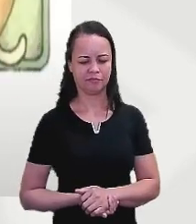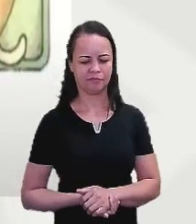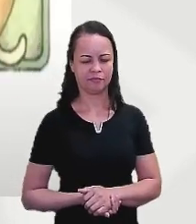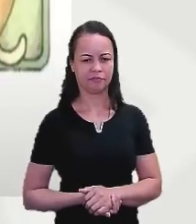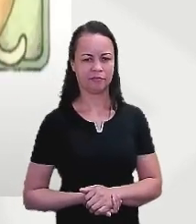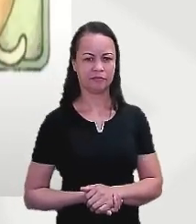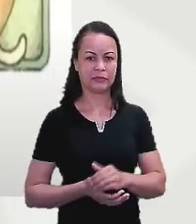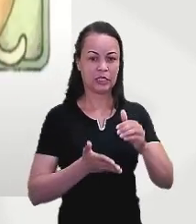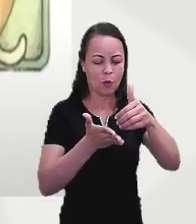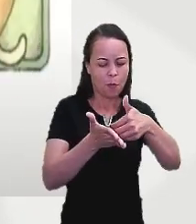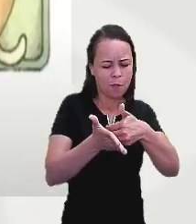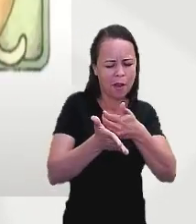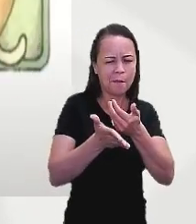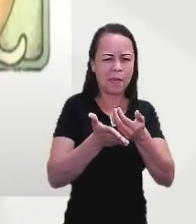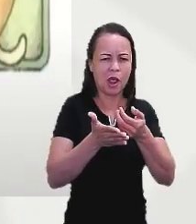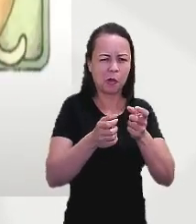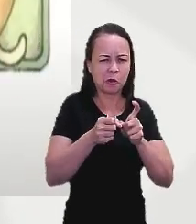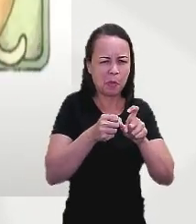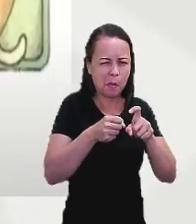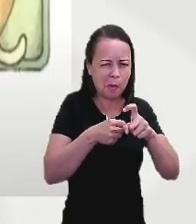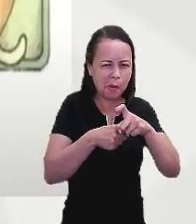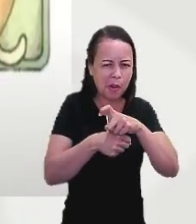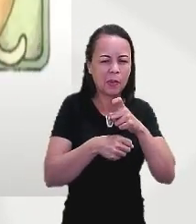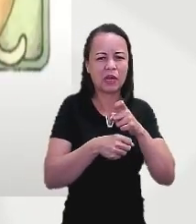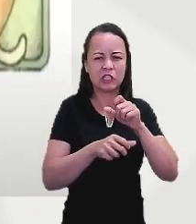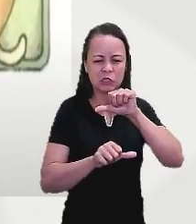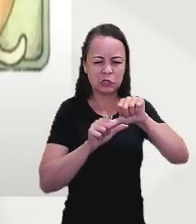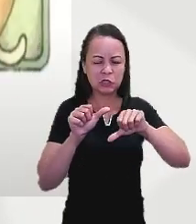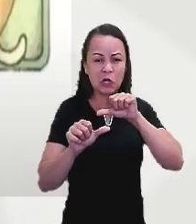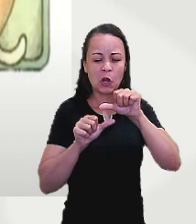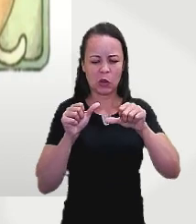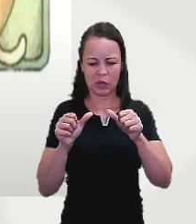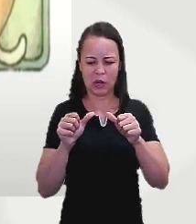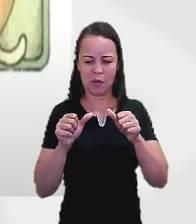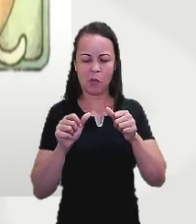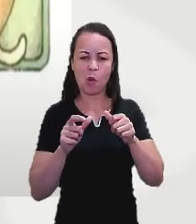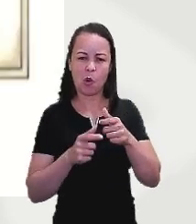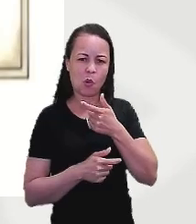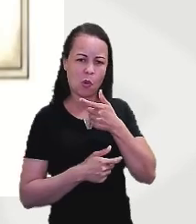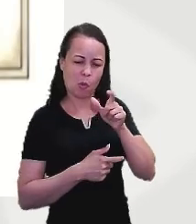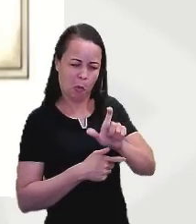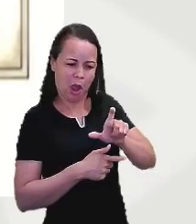Você troca um mamão bichado por um bichão mimado?